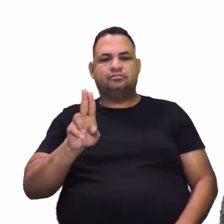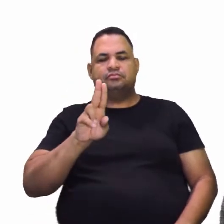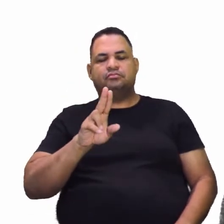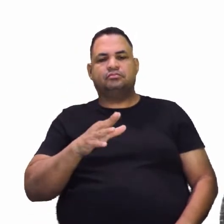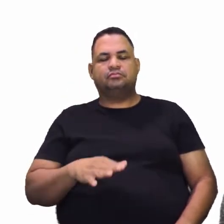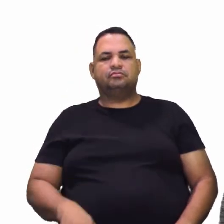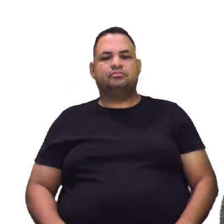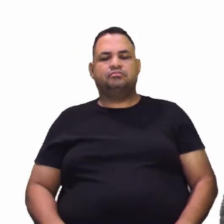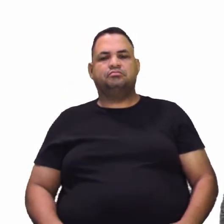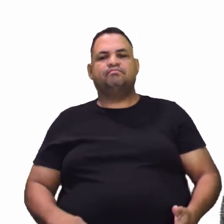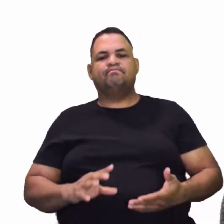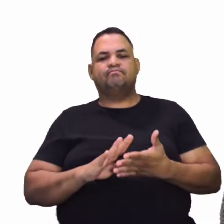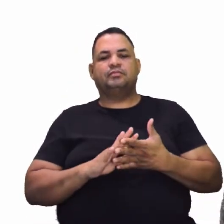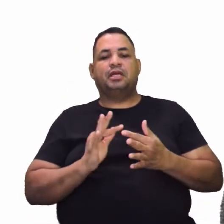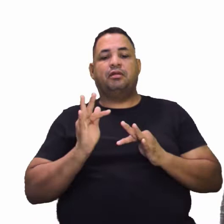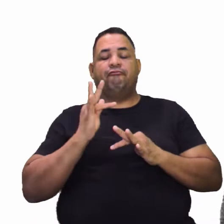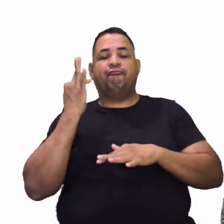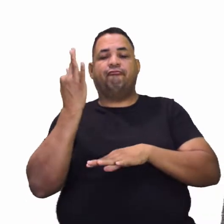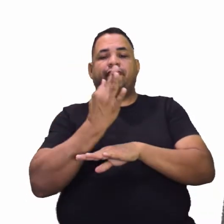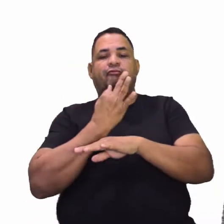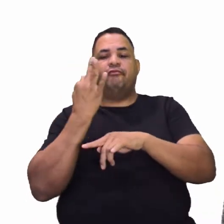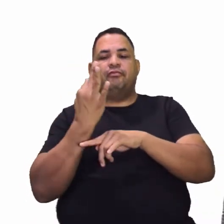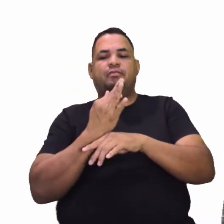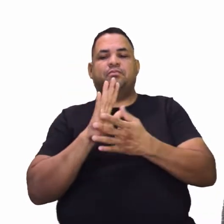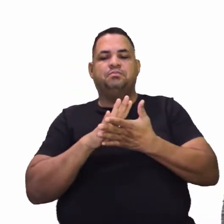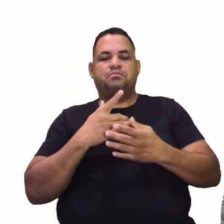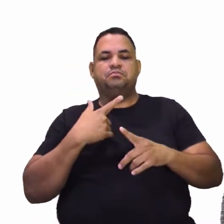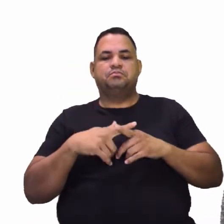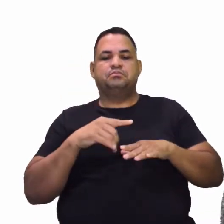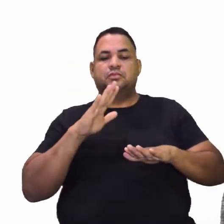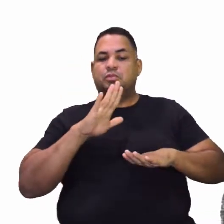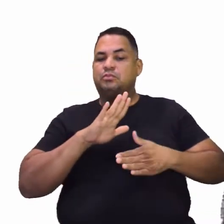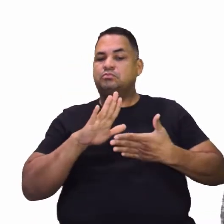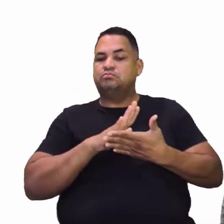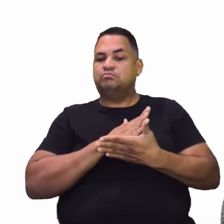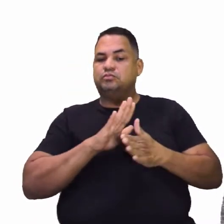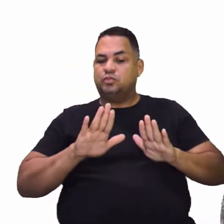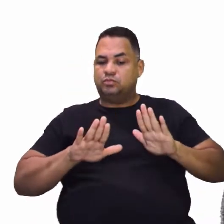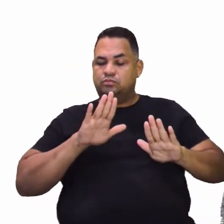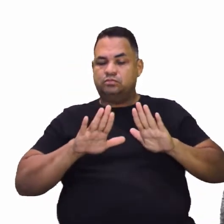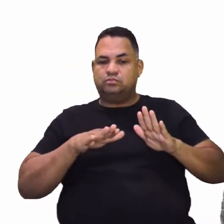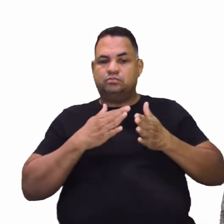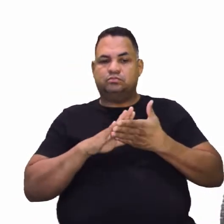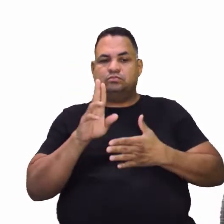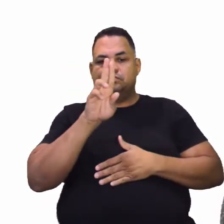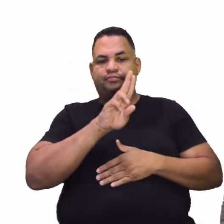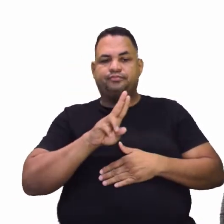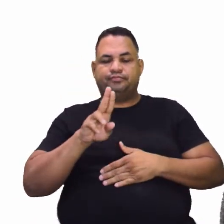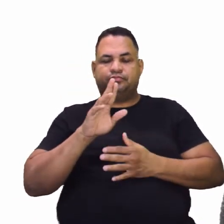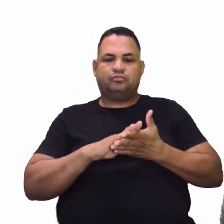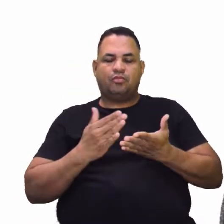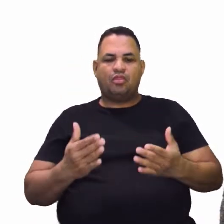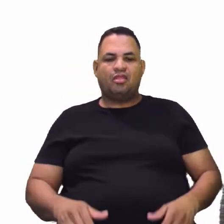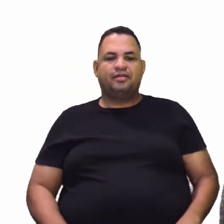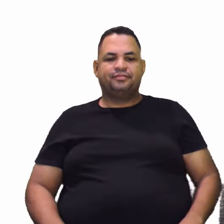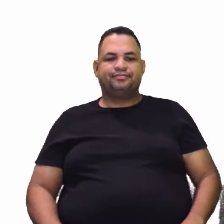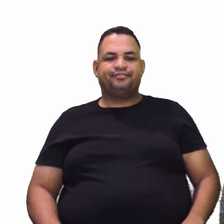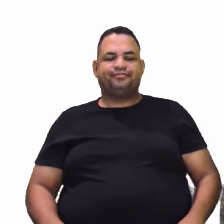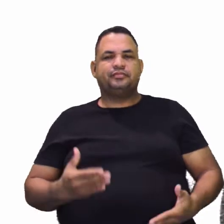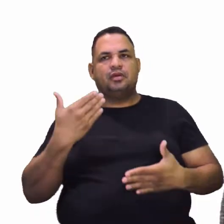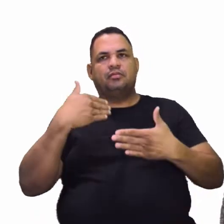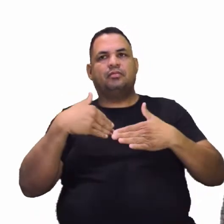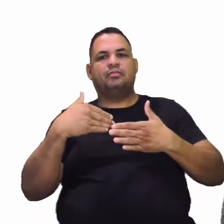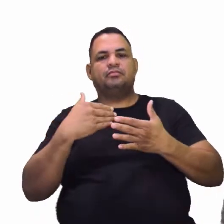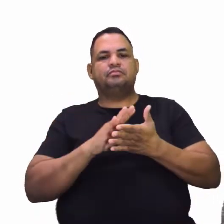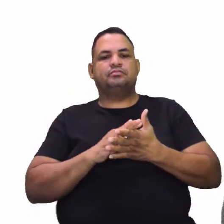é muito usado, só que ele é bem formal. Portanto, cuidado, não é sempre que você vai poder usar essa forma. Tipo, numa